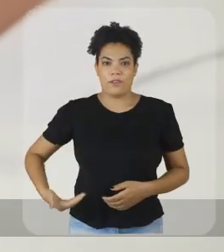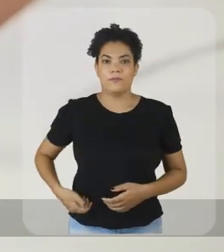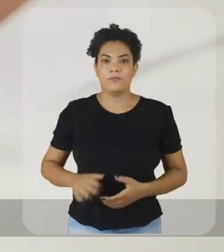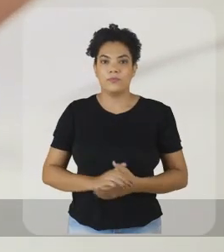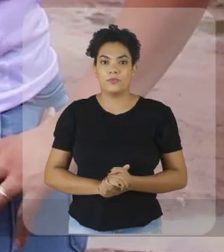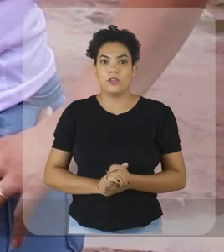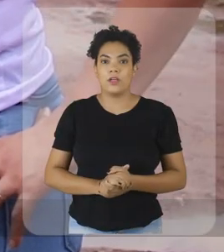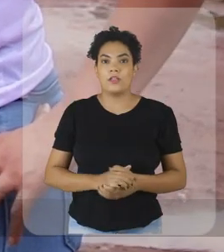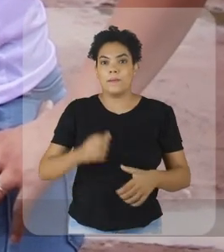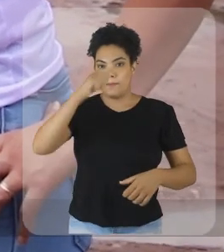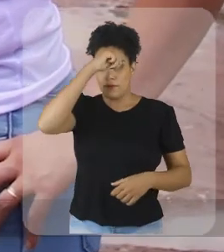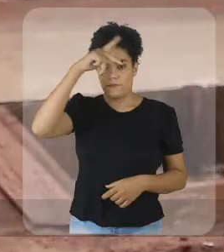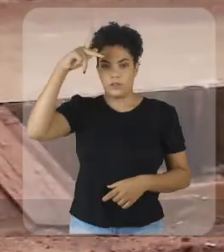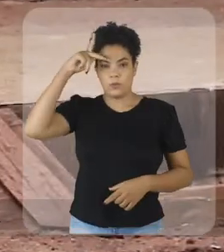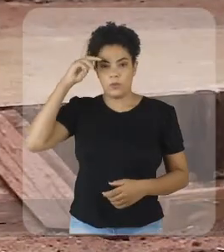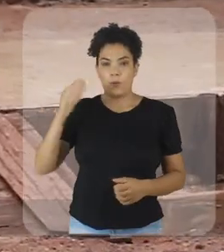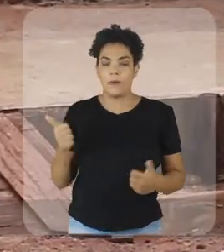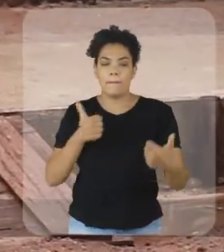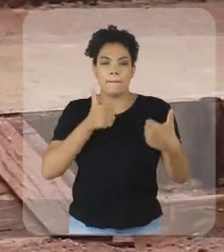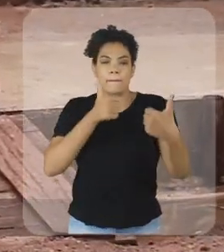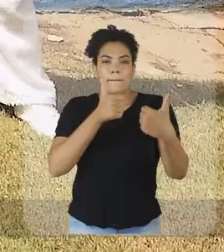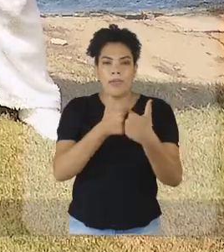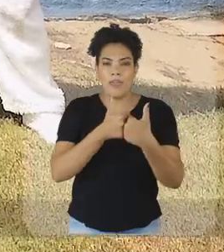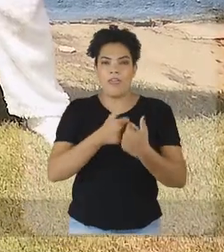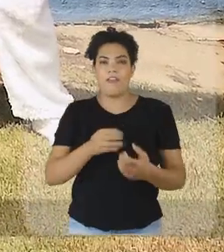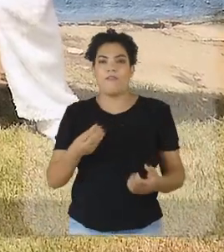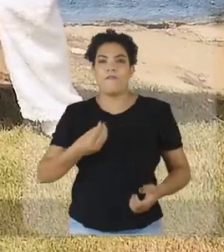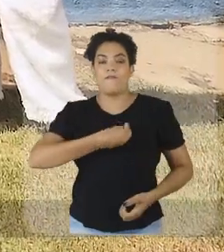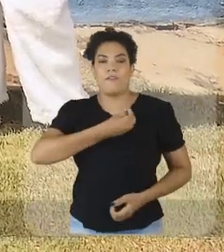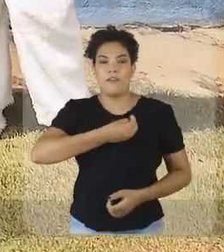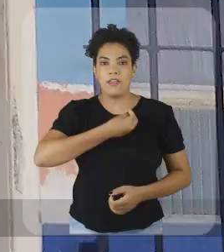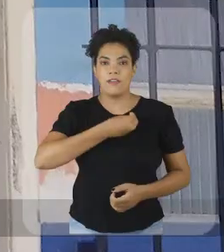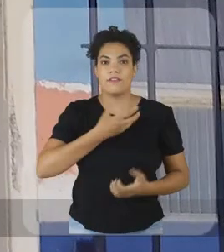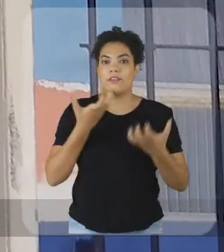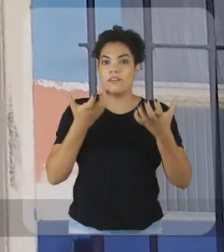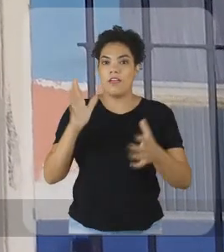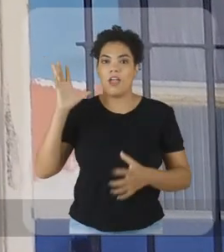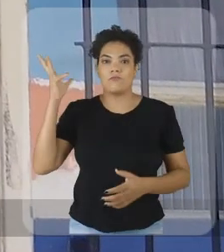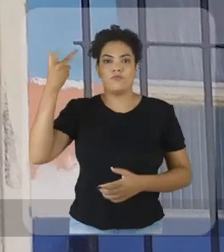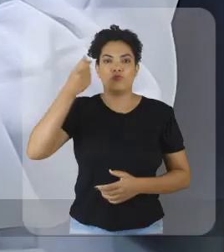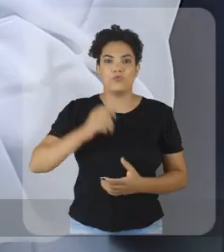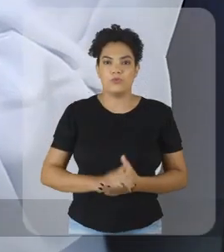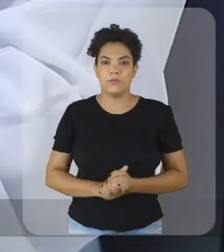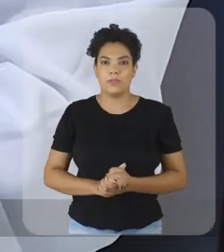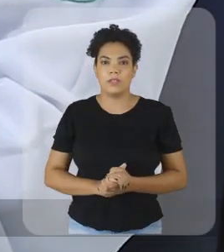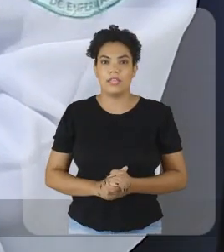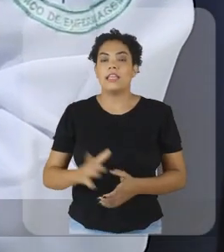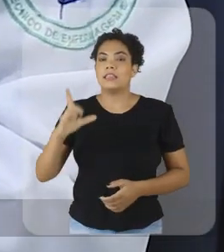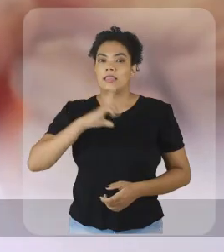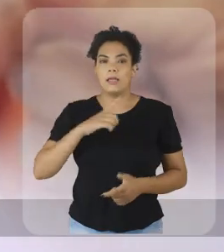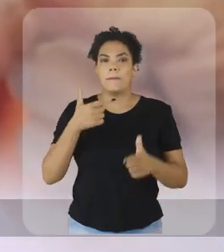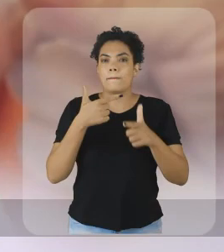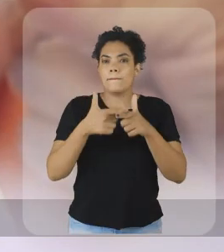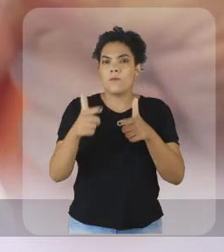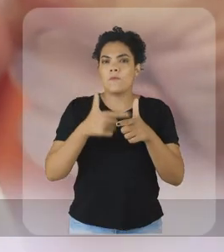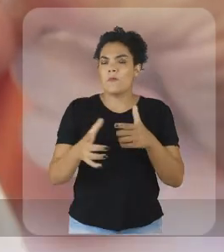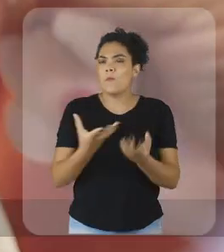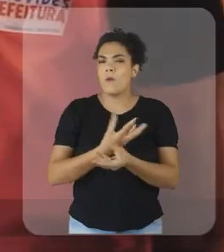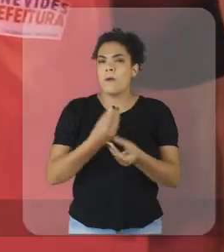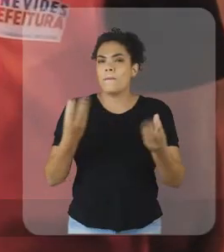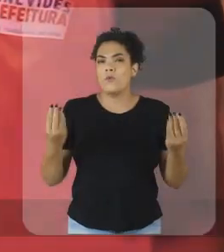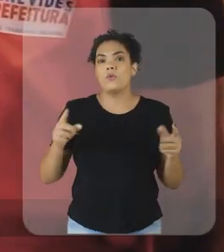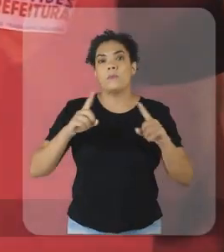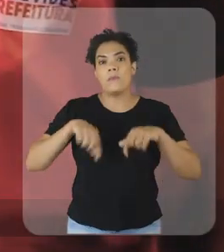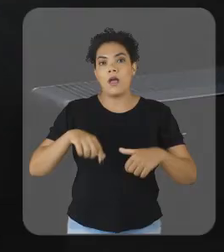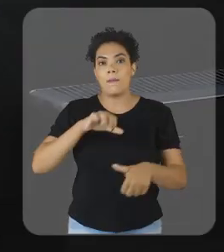mais próxima, mais presente, mais comprometida em resolver. Apesar dos desafios, a mudança para